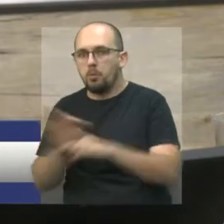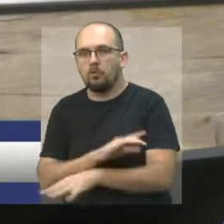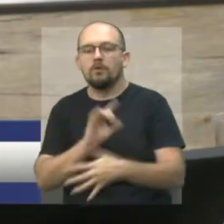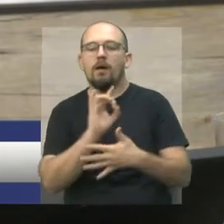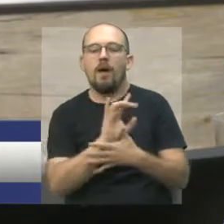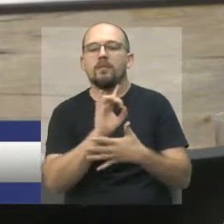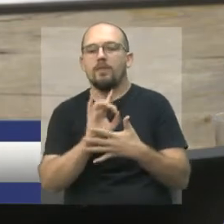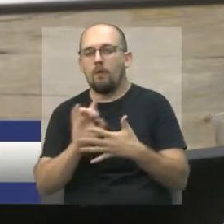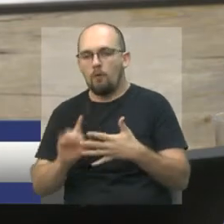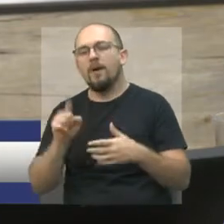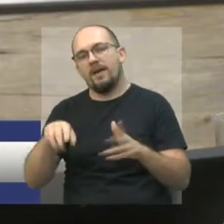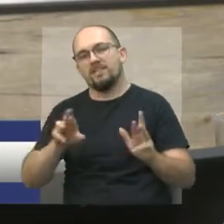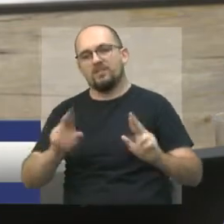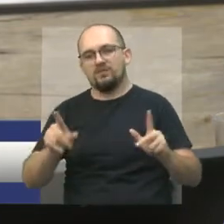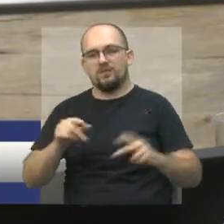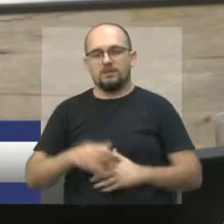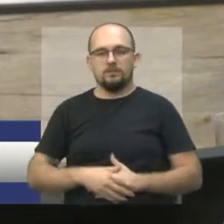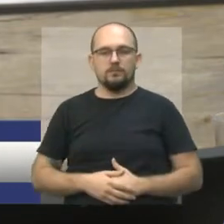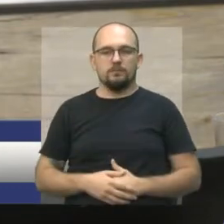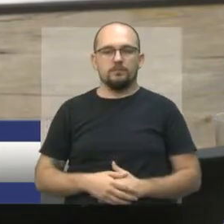Tá bom?